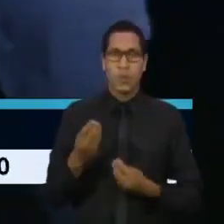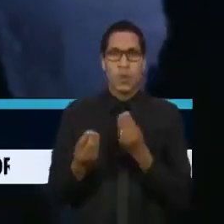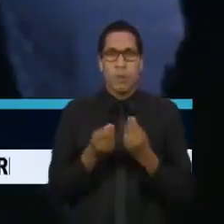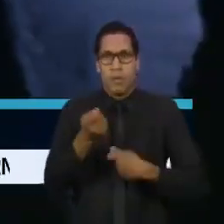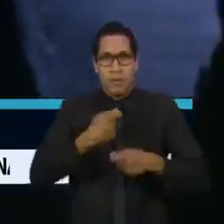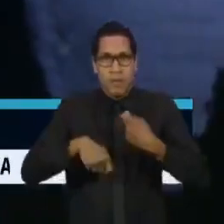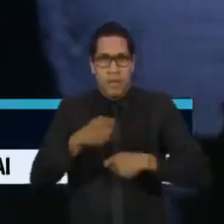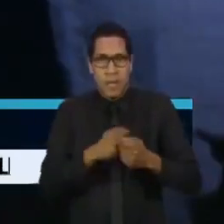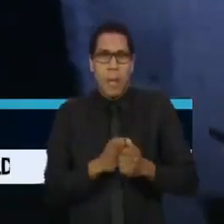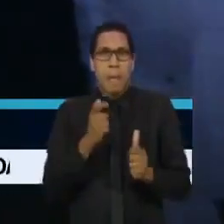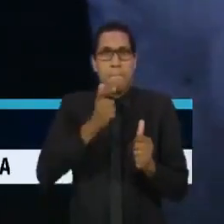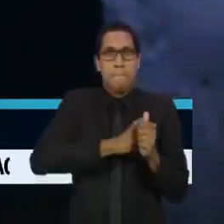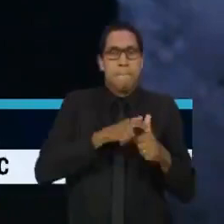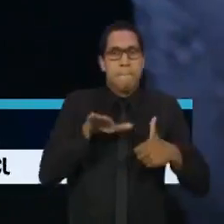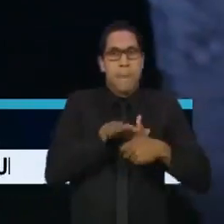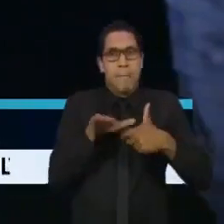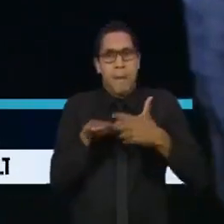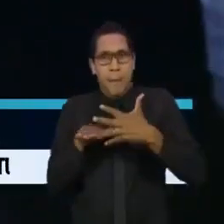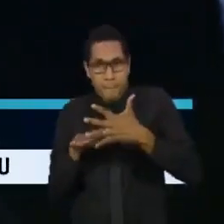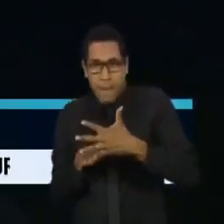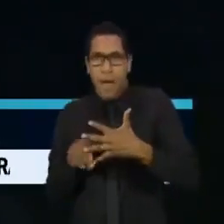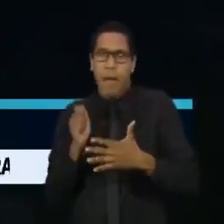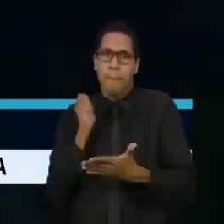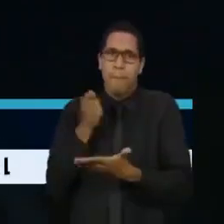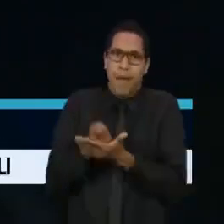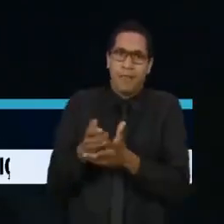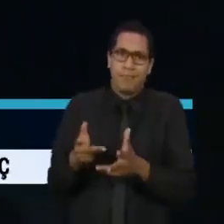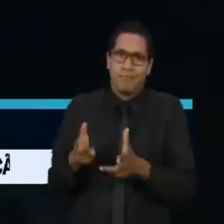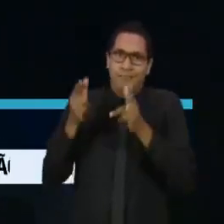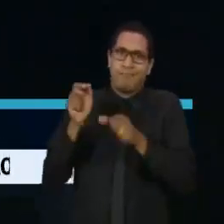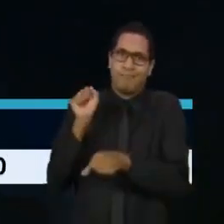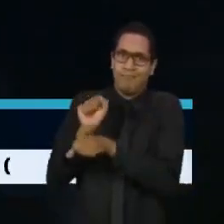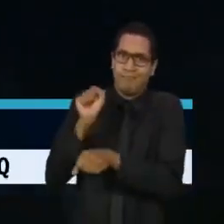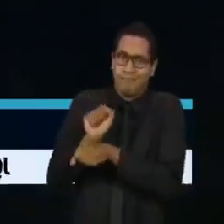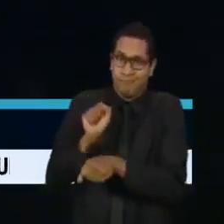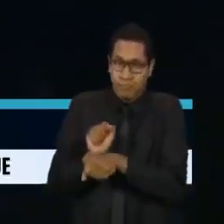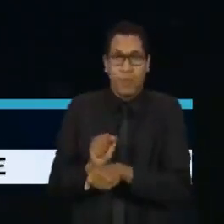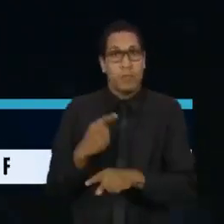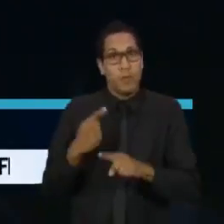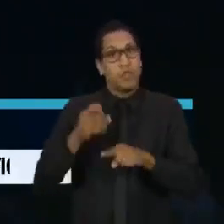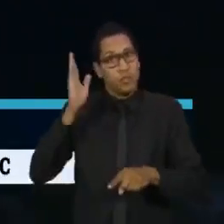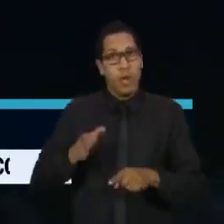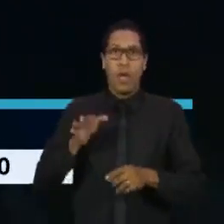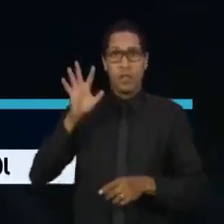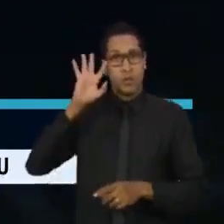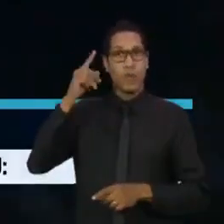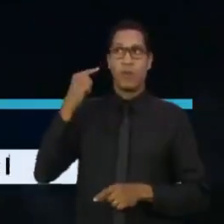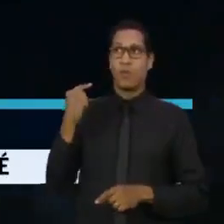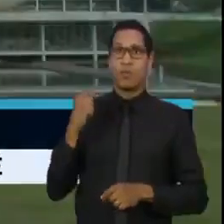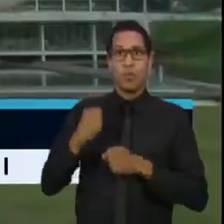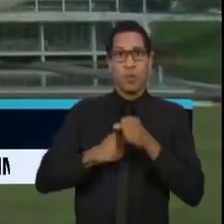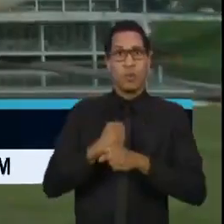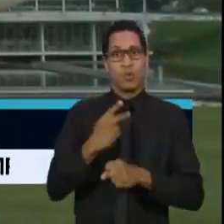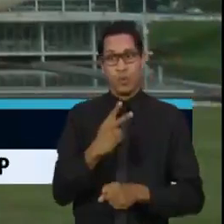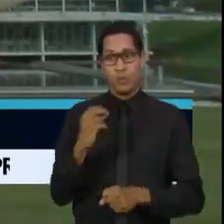deixe de pagar a totalidade dos precatórios, que são as dívidas resultantes de decisões judiciais em